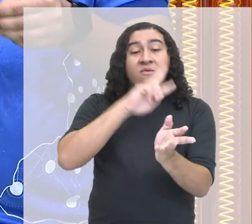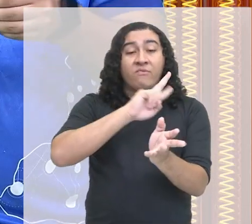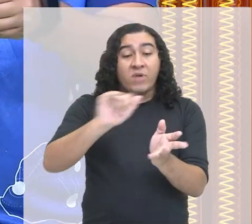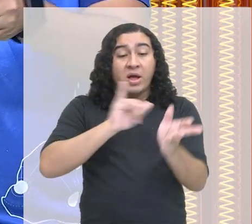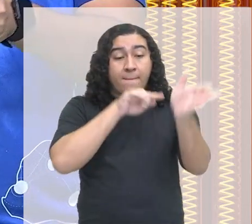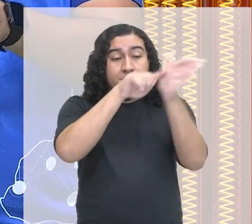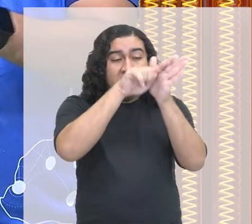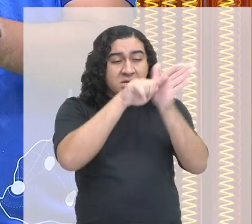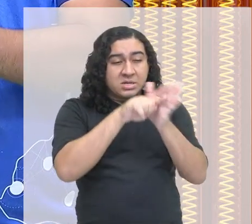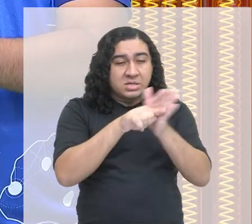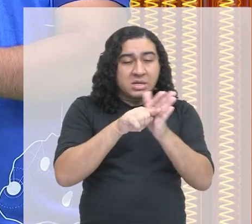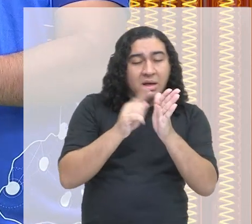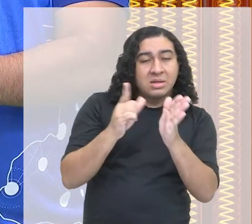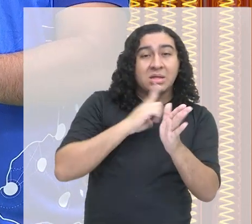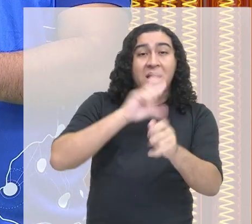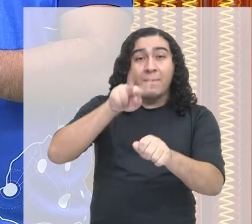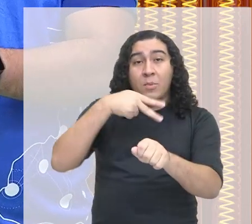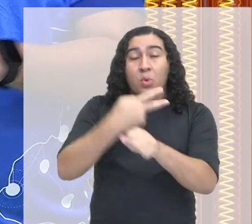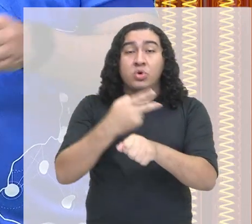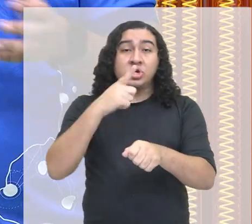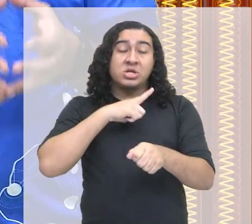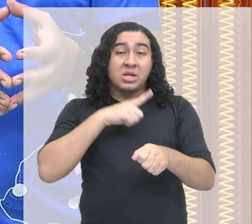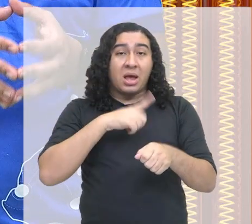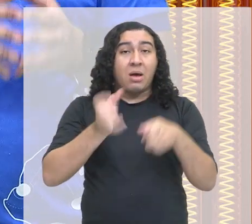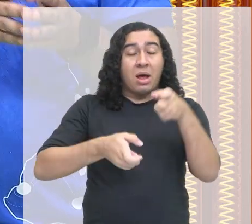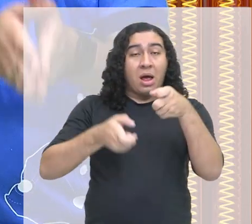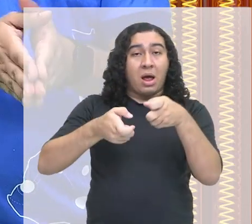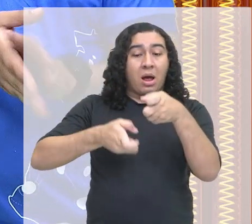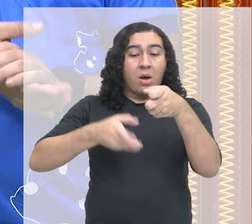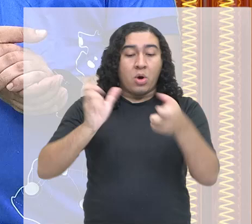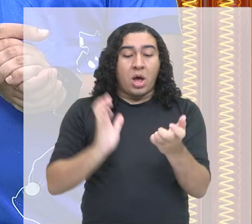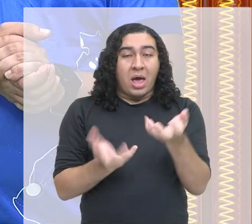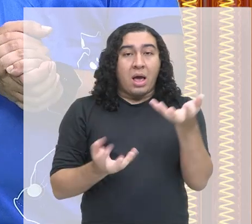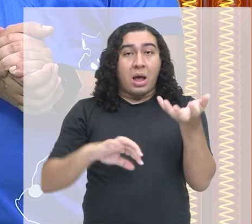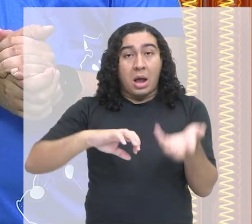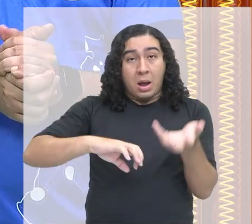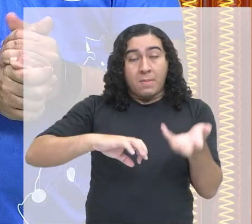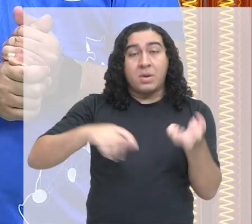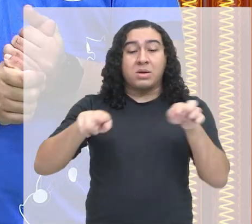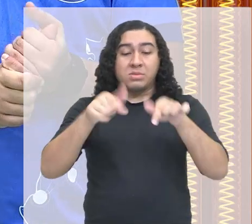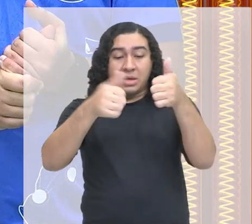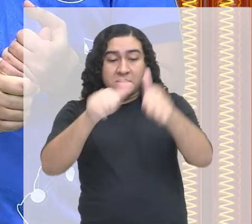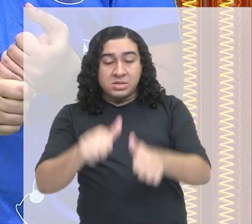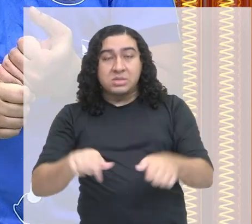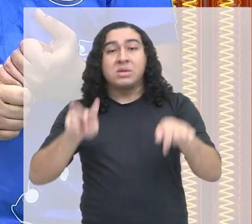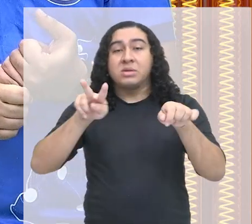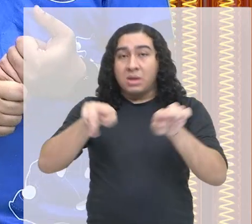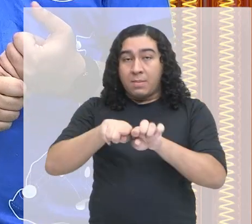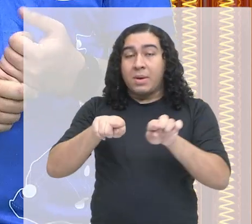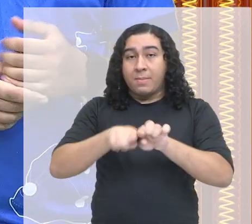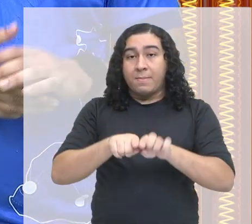que passa pela aprovação da Câmara e depois pelo julgamento do Senado.